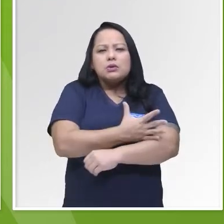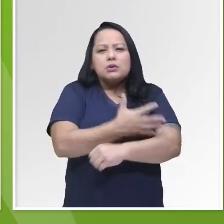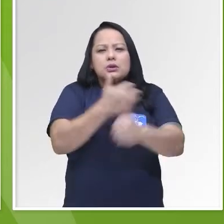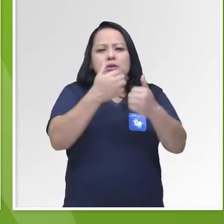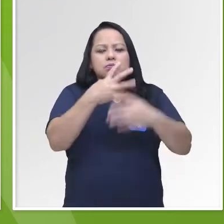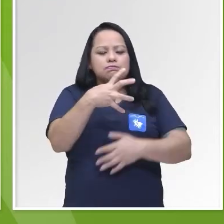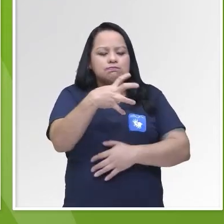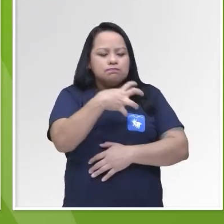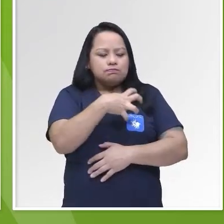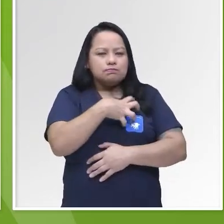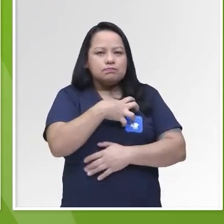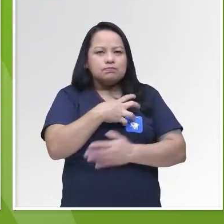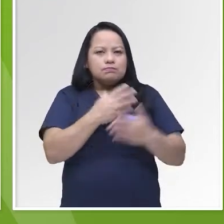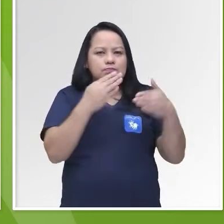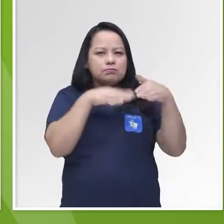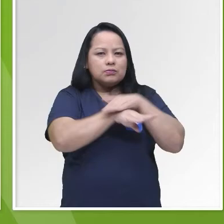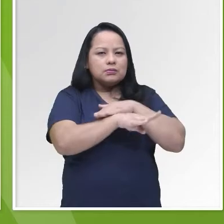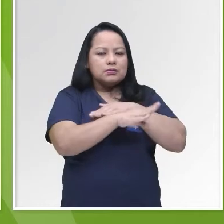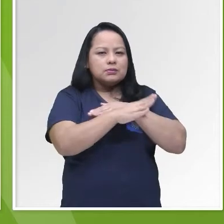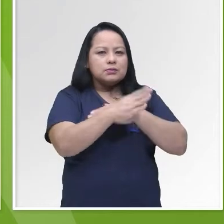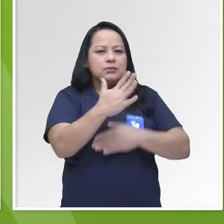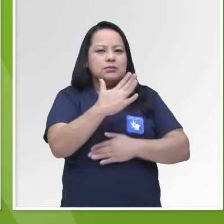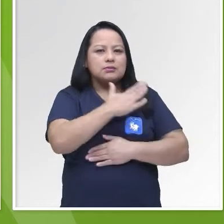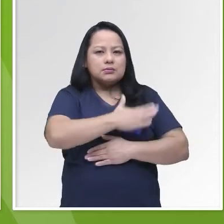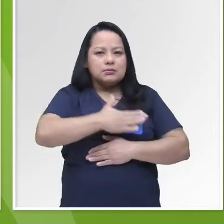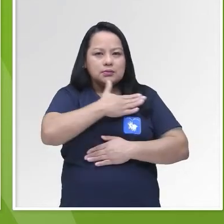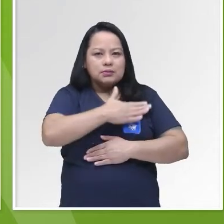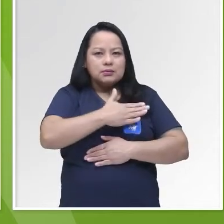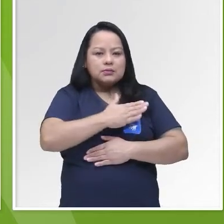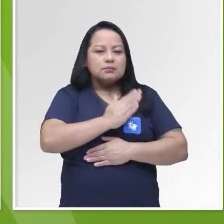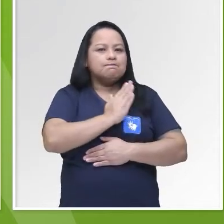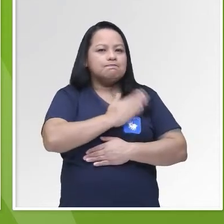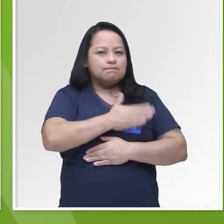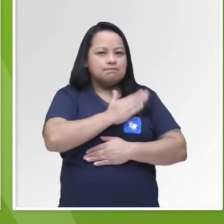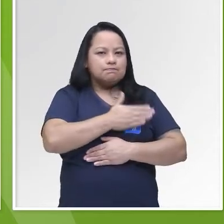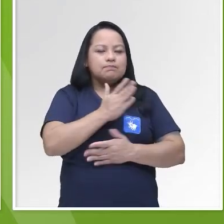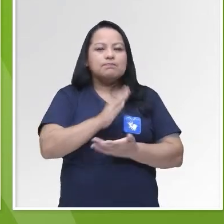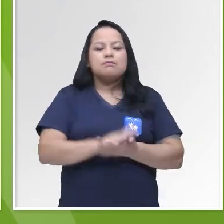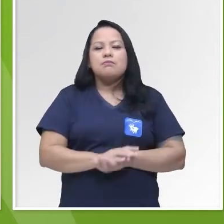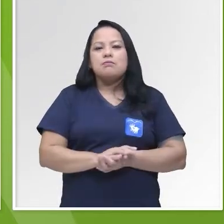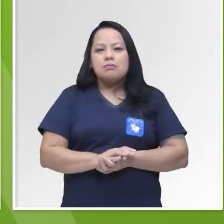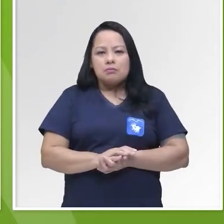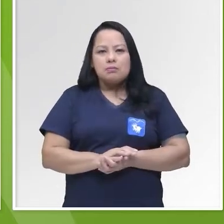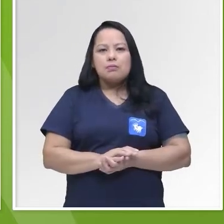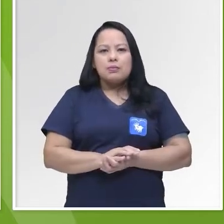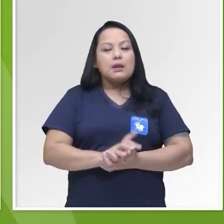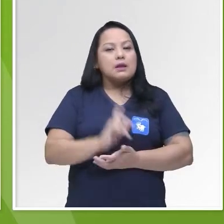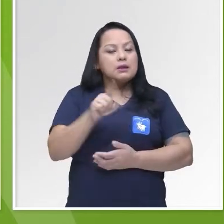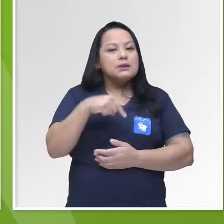ficavam armazenadas nessa região. Em